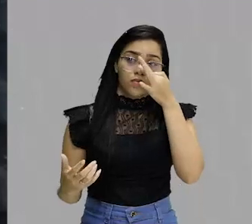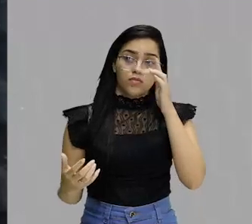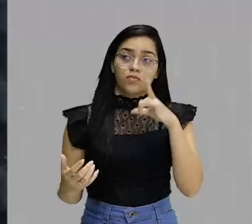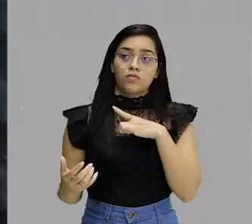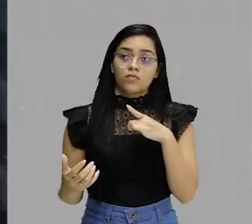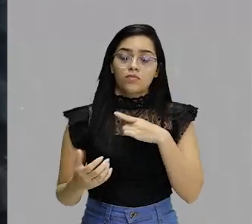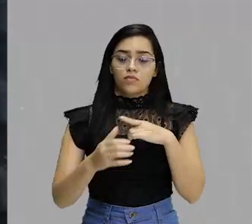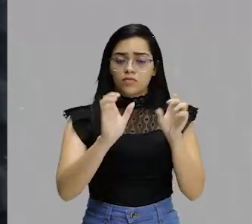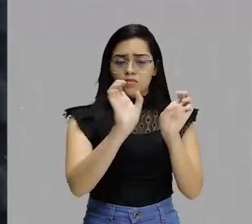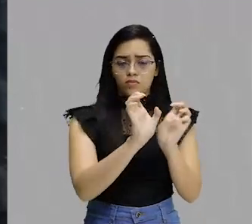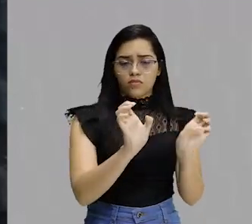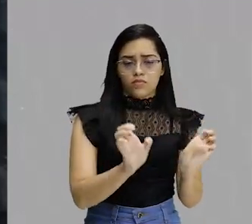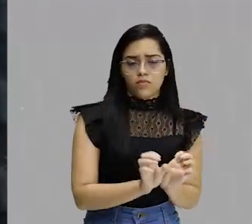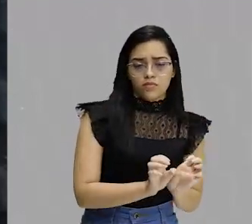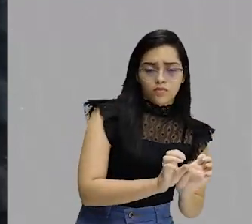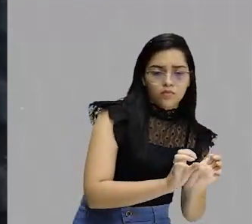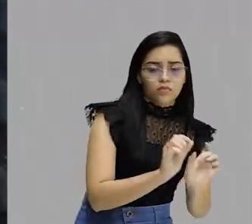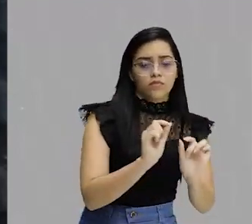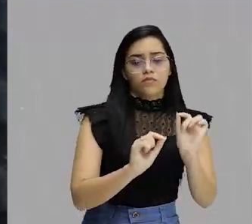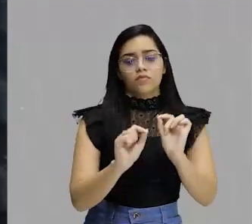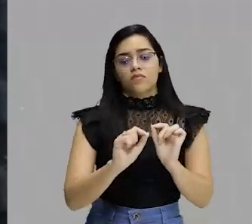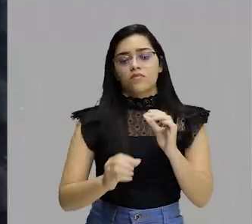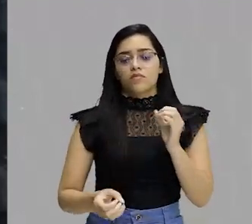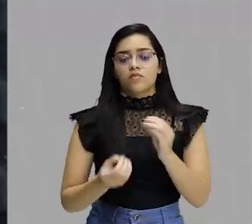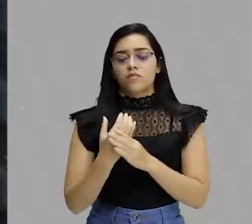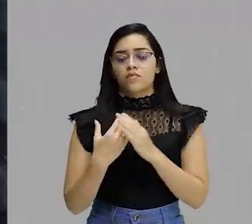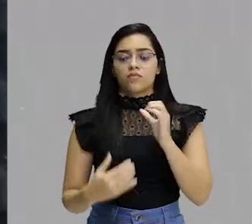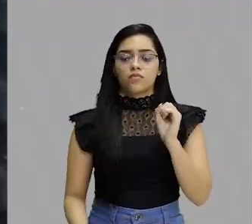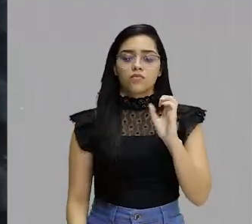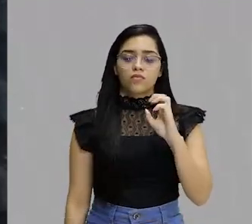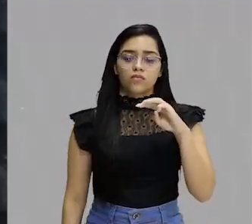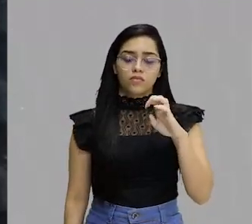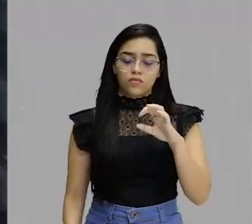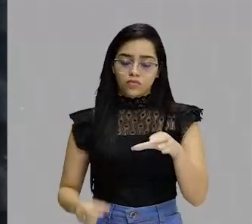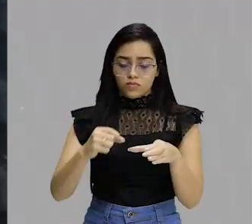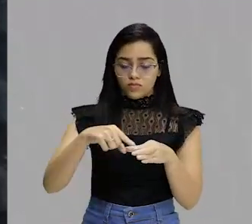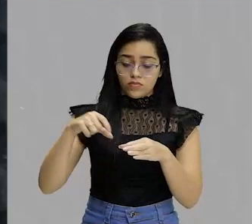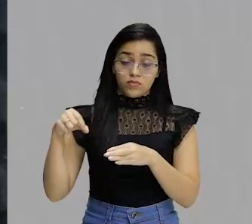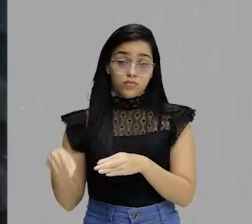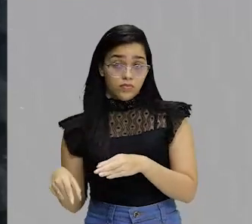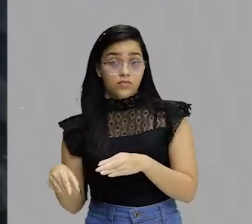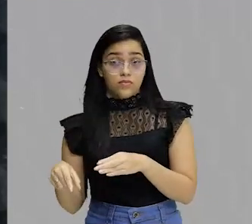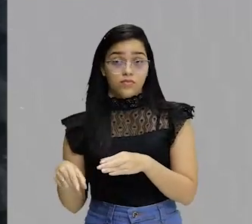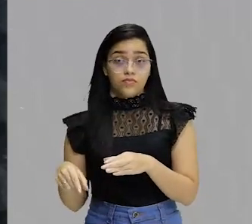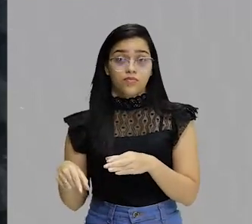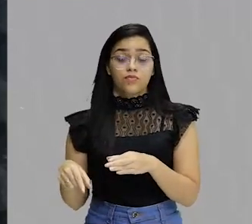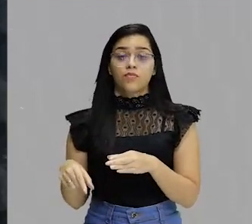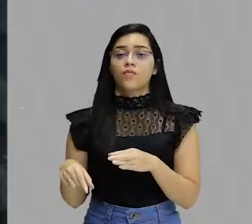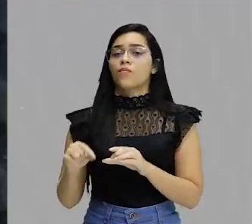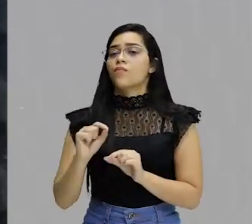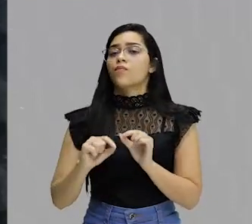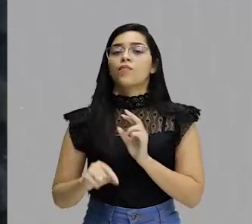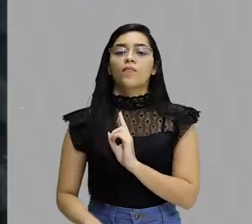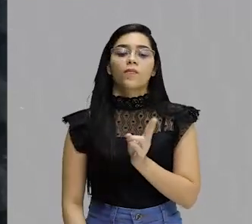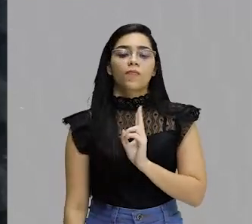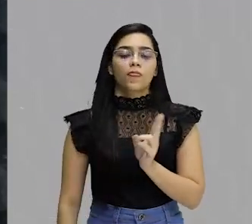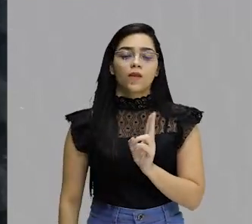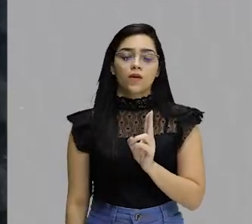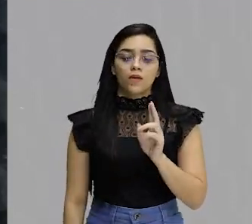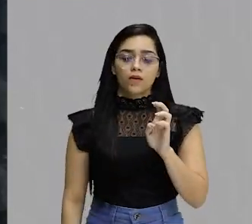uma estrutura que produz sementes. Essa estrutura que produz sementes são chamadas